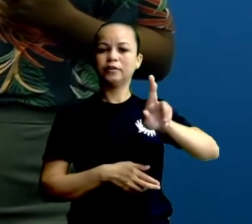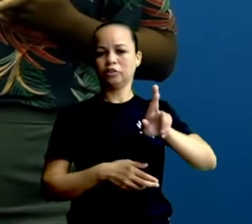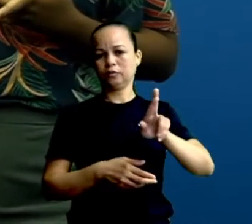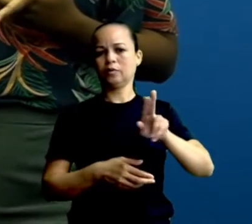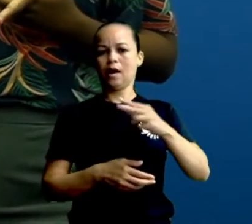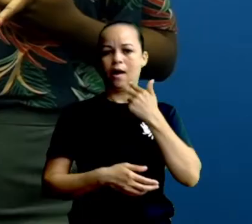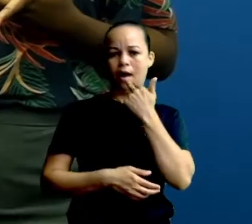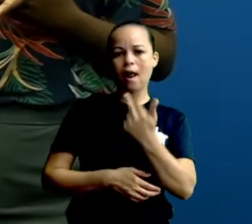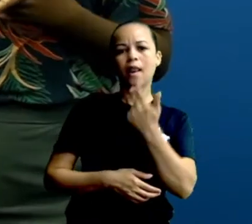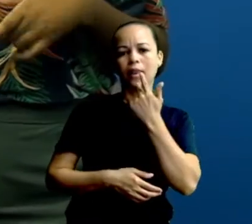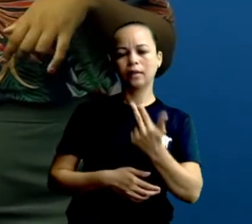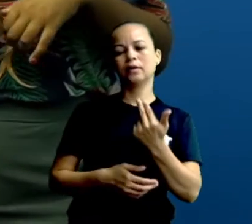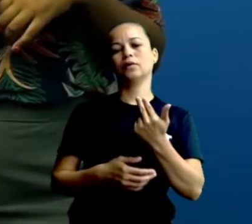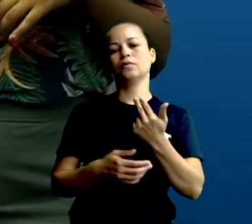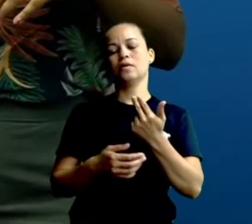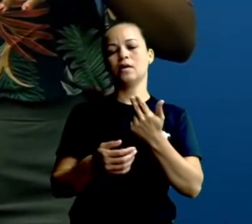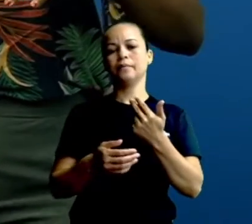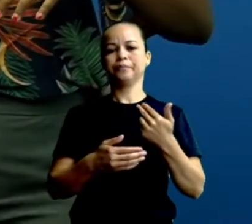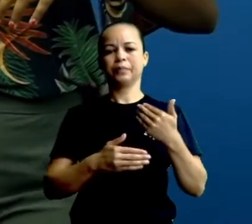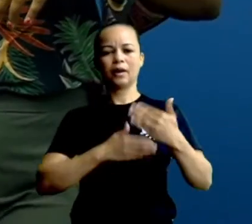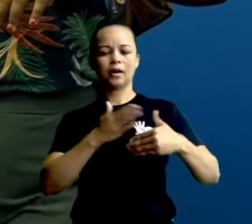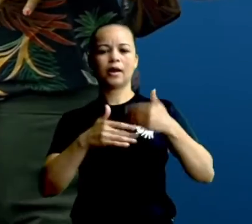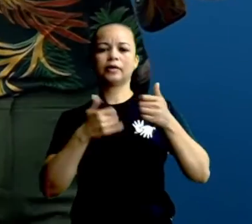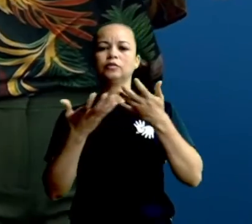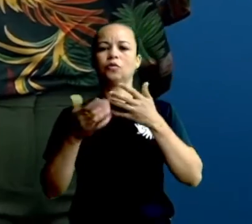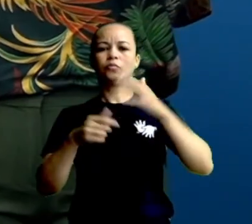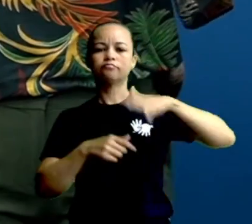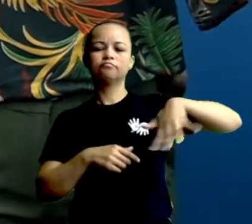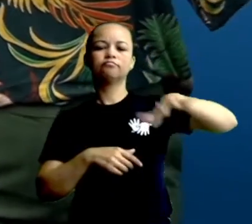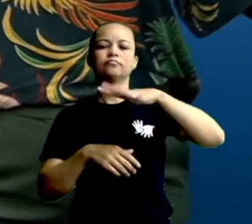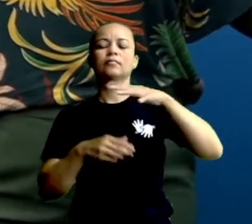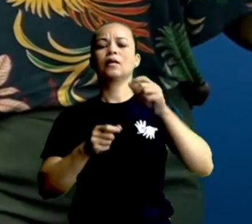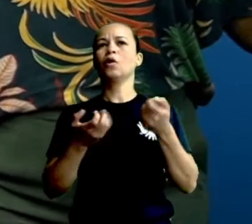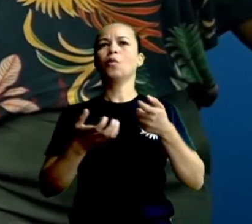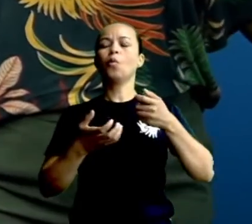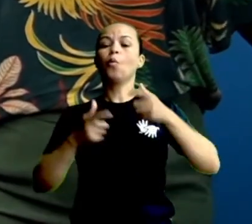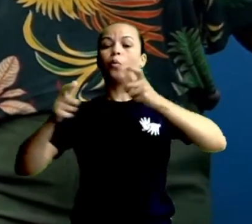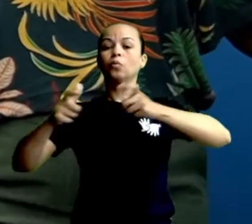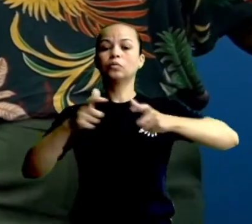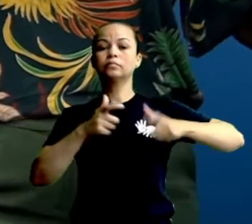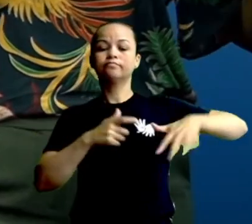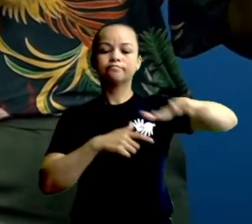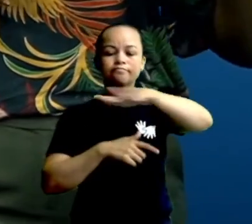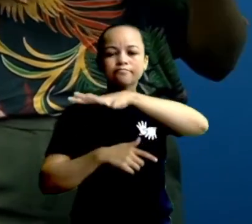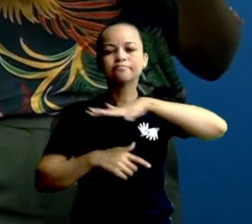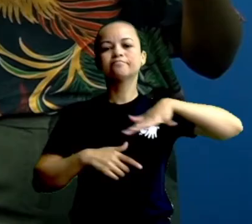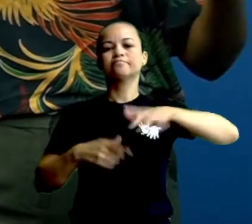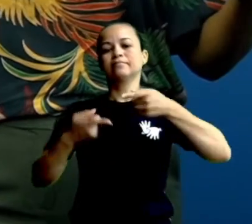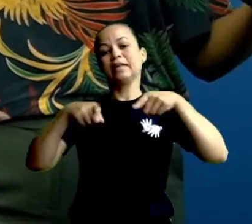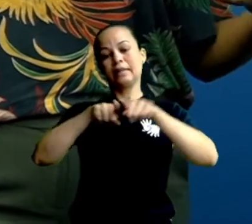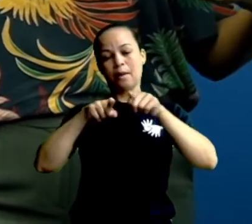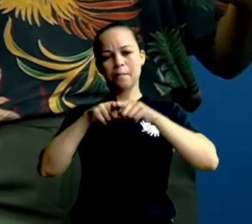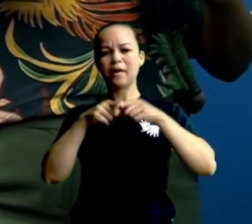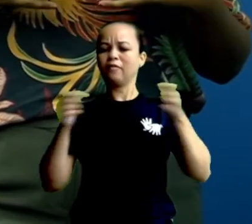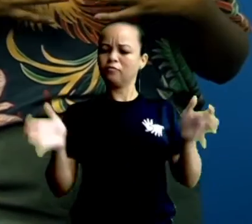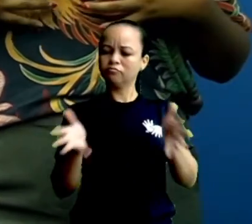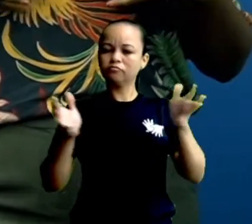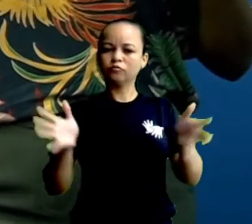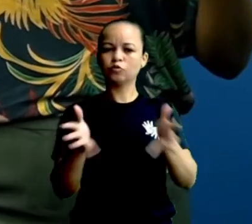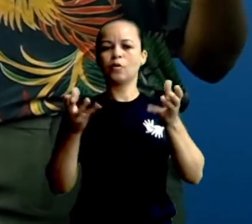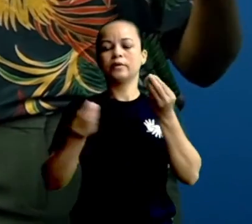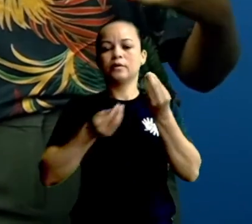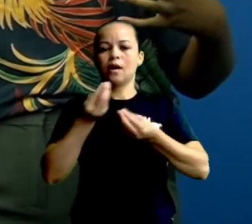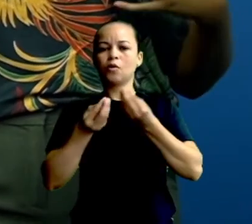religião, a língua, relações espaciais, ou seja, o território geográfico vai também influenciar